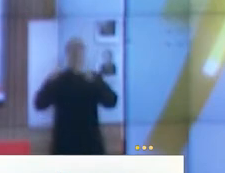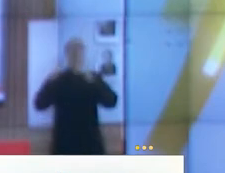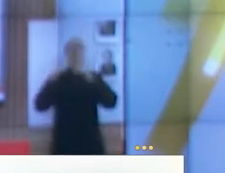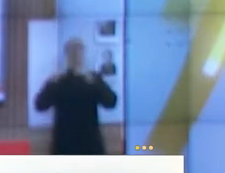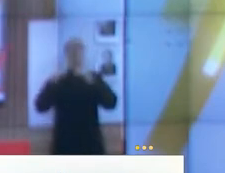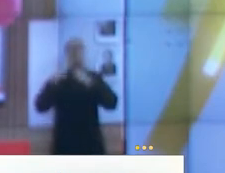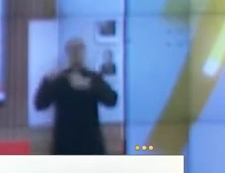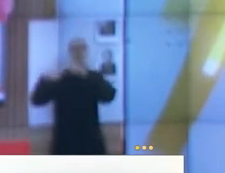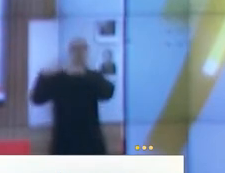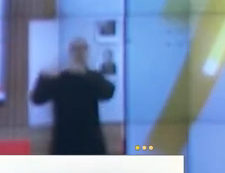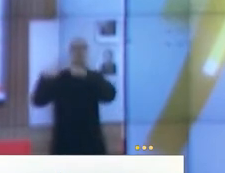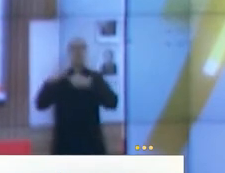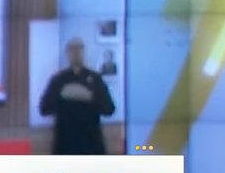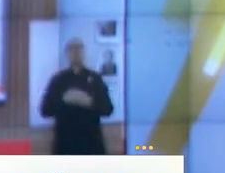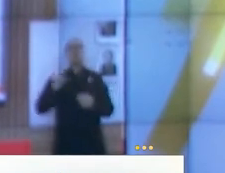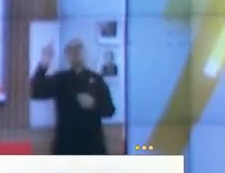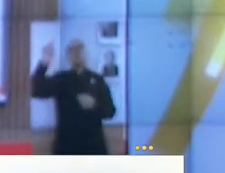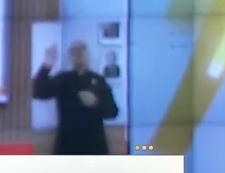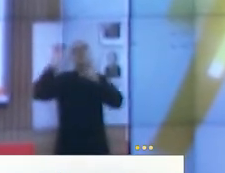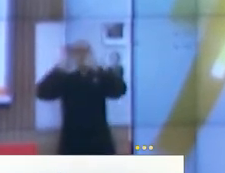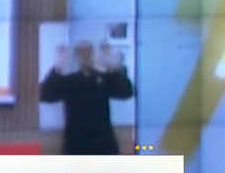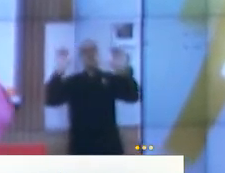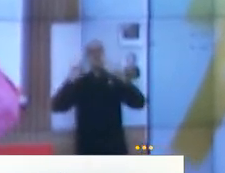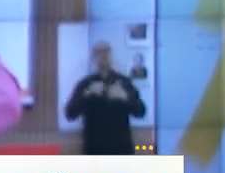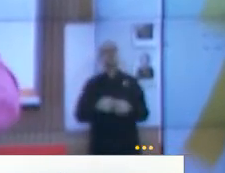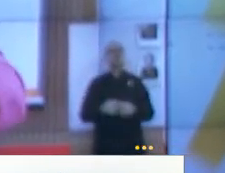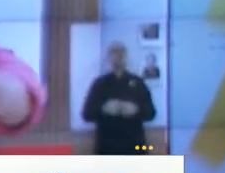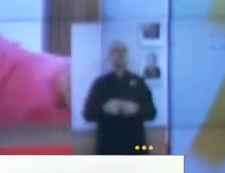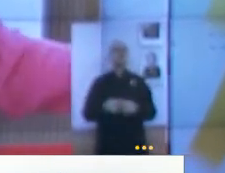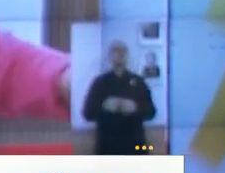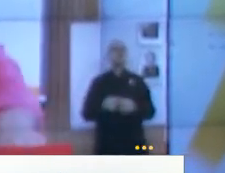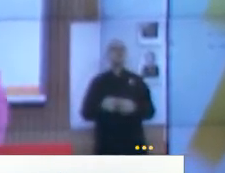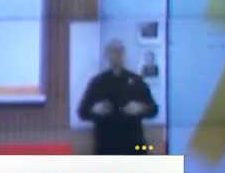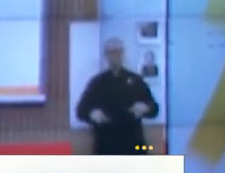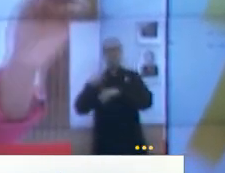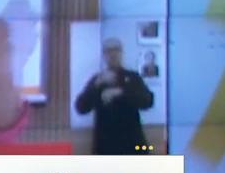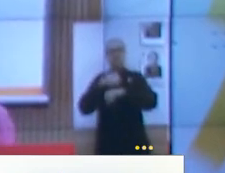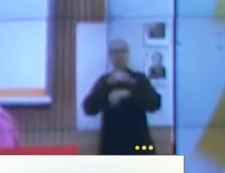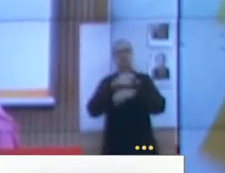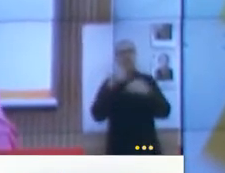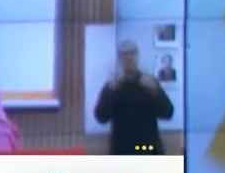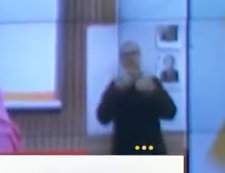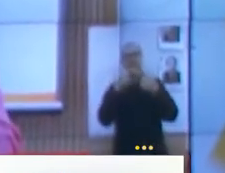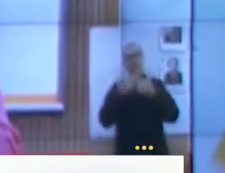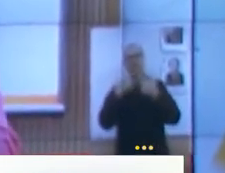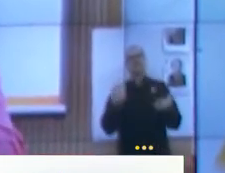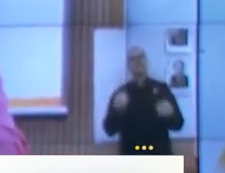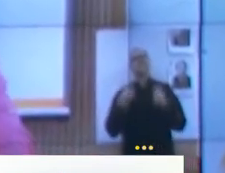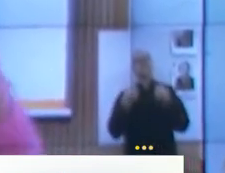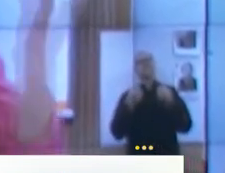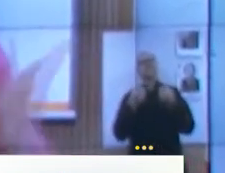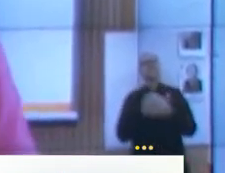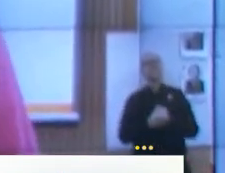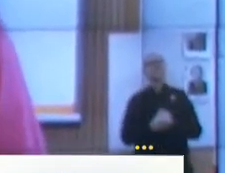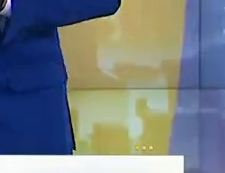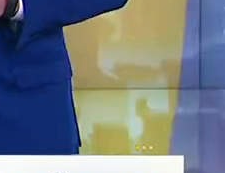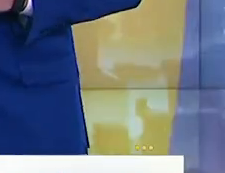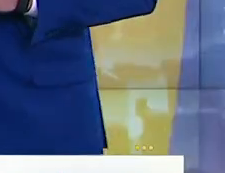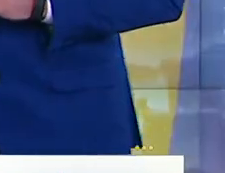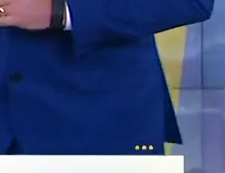A minha querida Cíntia Ferreira vai trazer todas as informações ao vivo aqui dentro do nosso